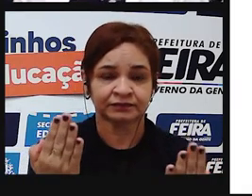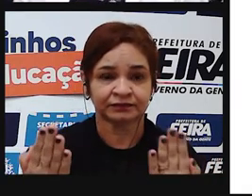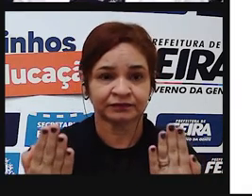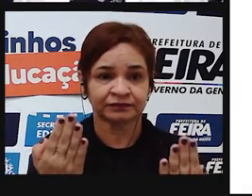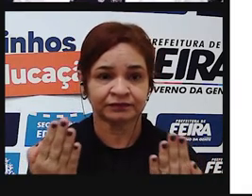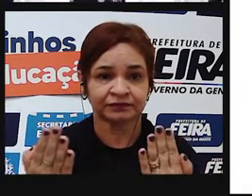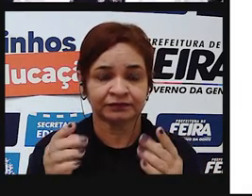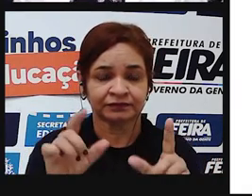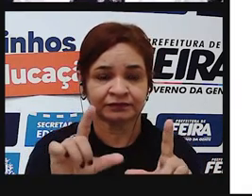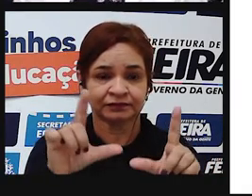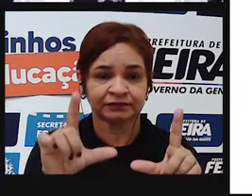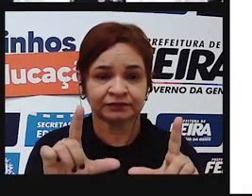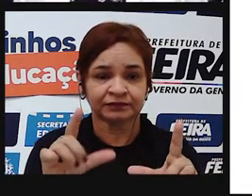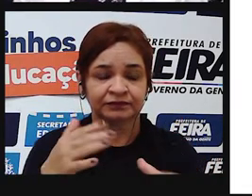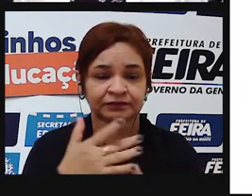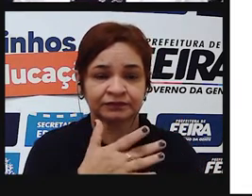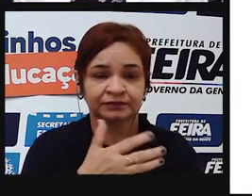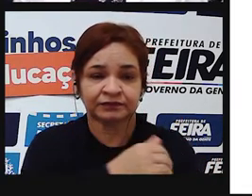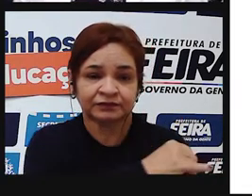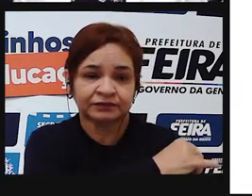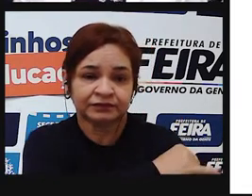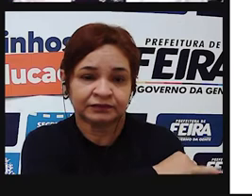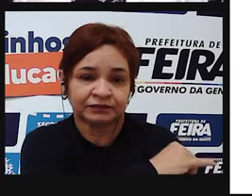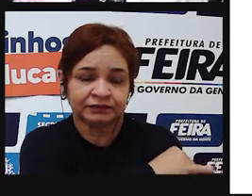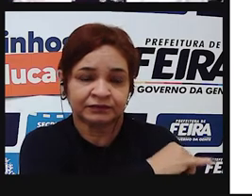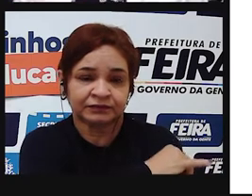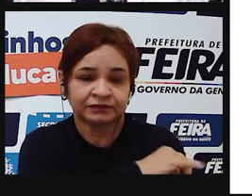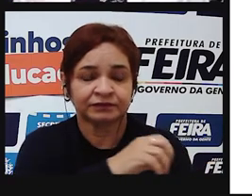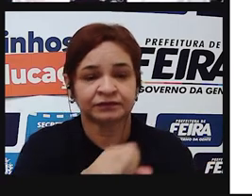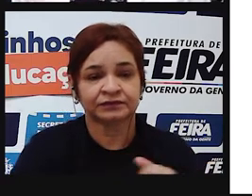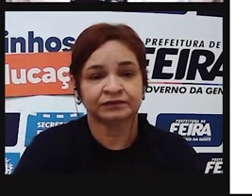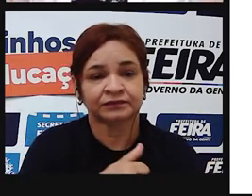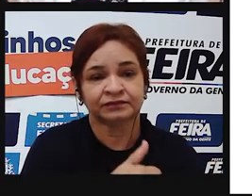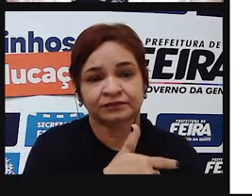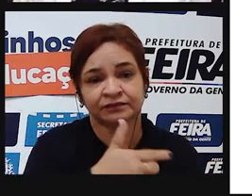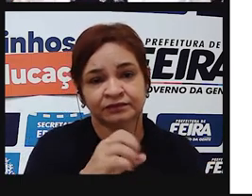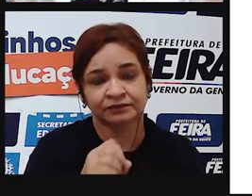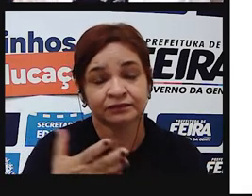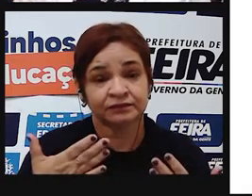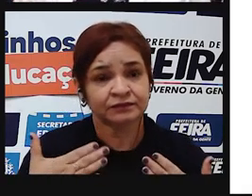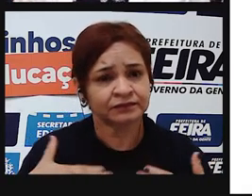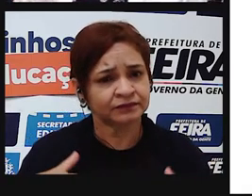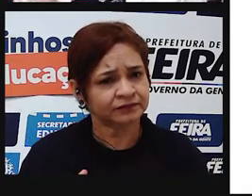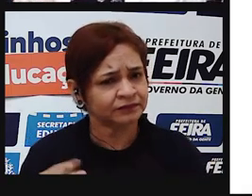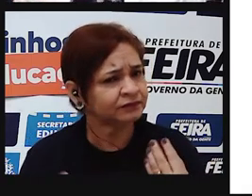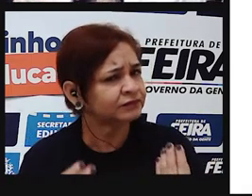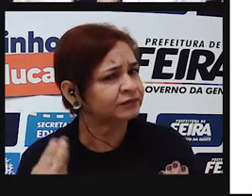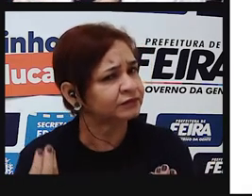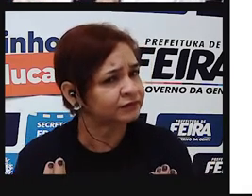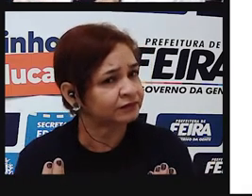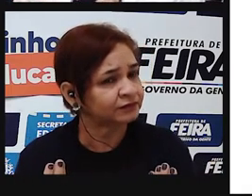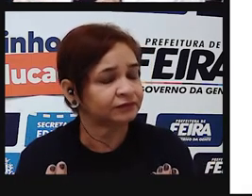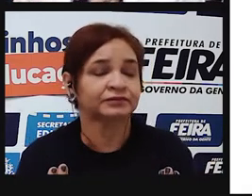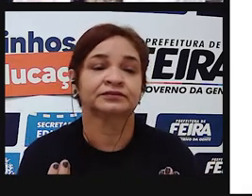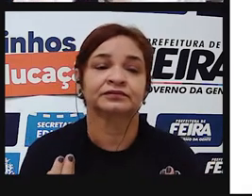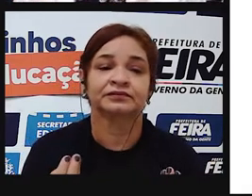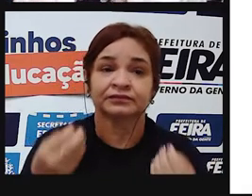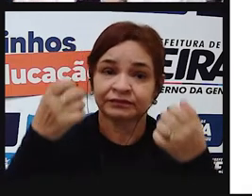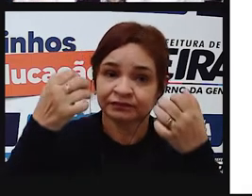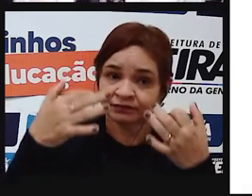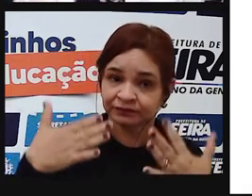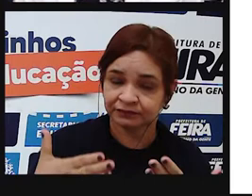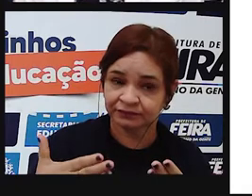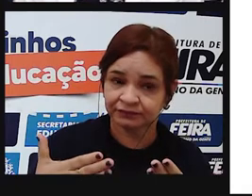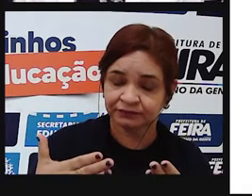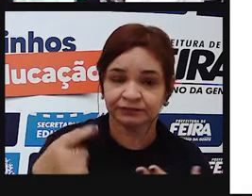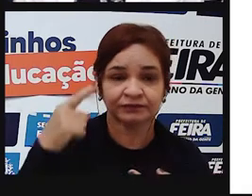da cidade do Rio de Janeiro no início do século XX. Calma, vocês vão entender qual é a relação dessas imagens